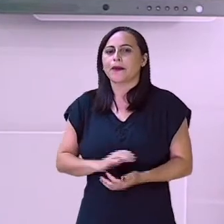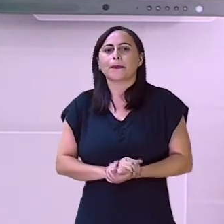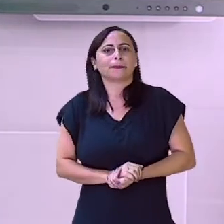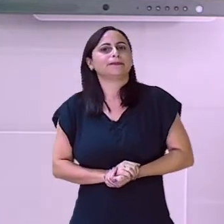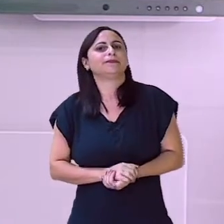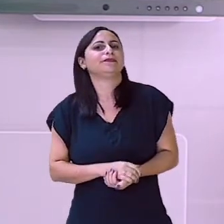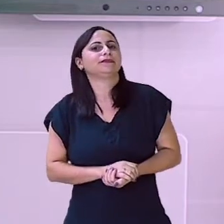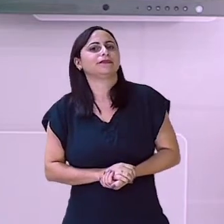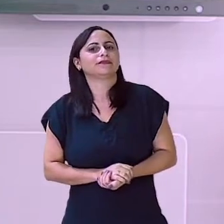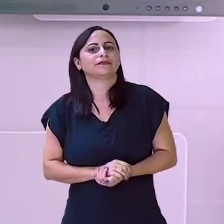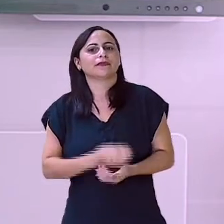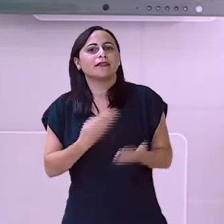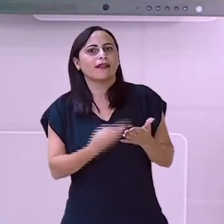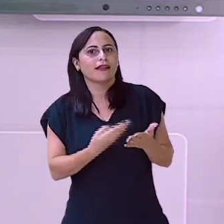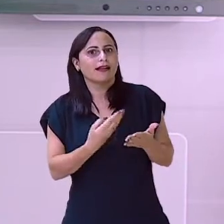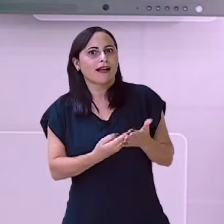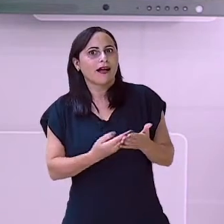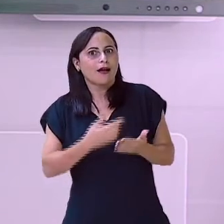sua plataforma.